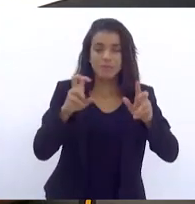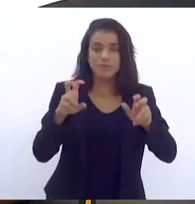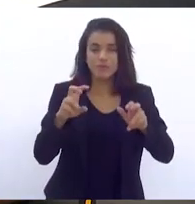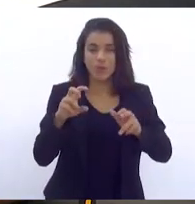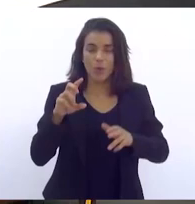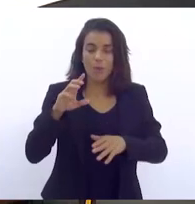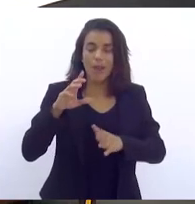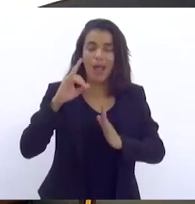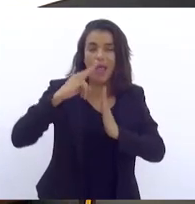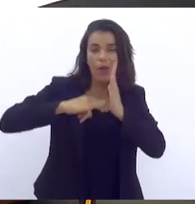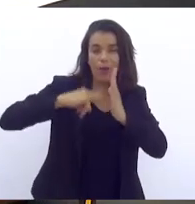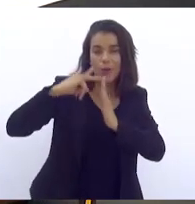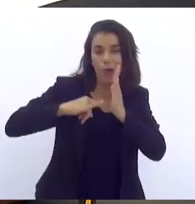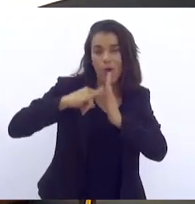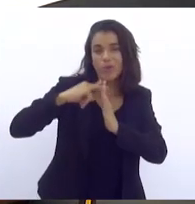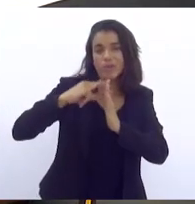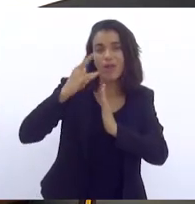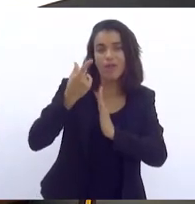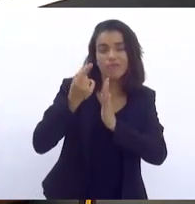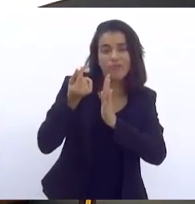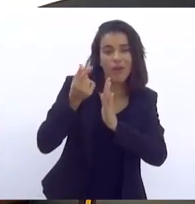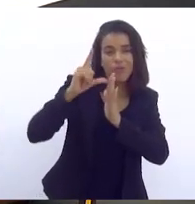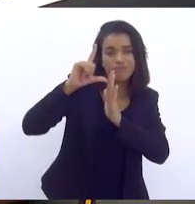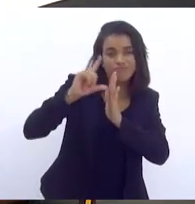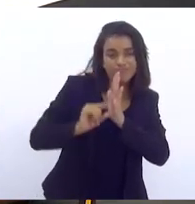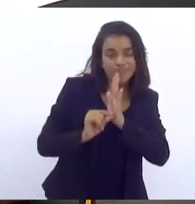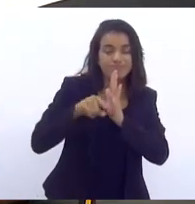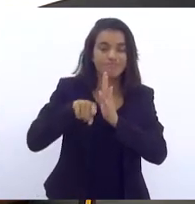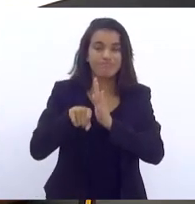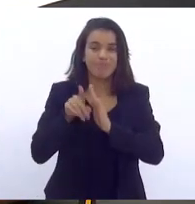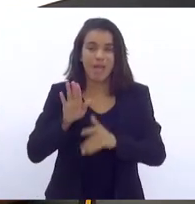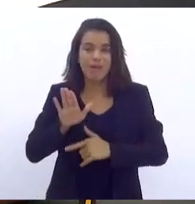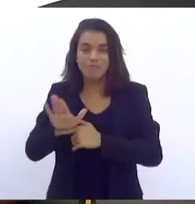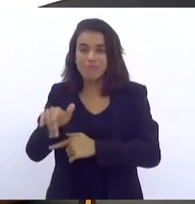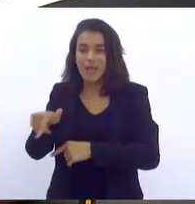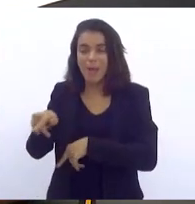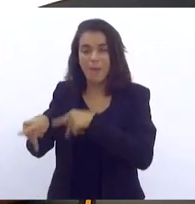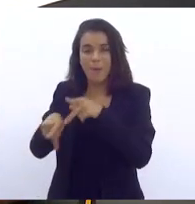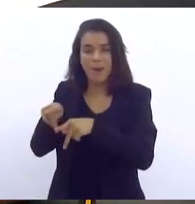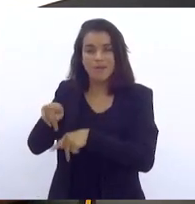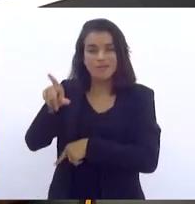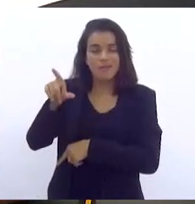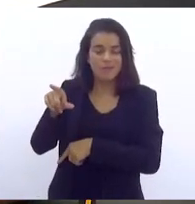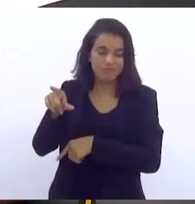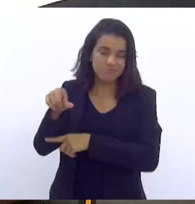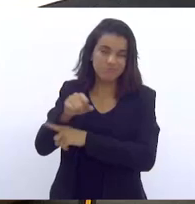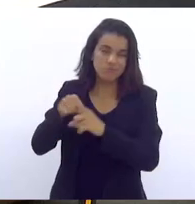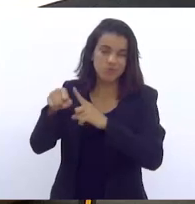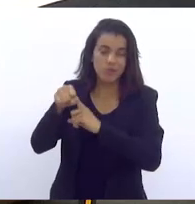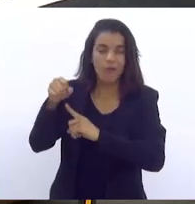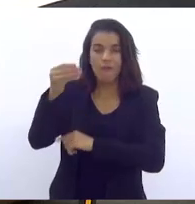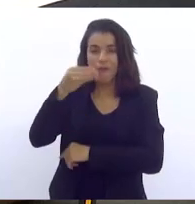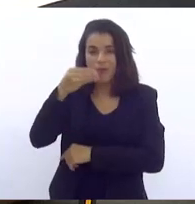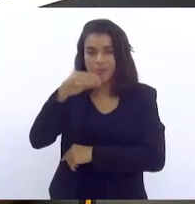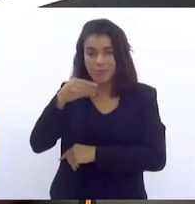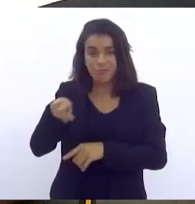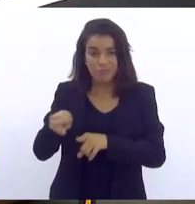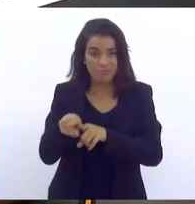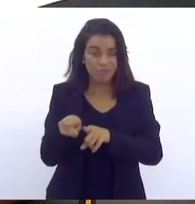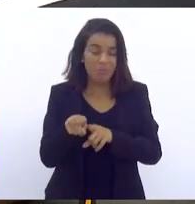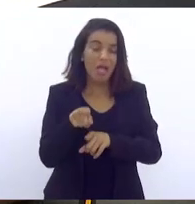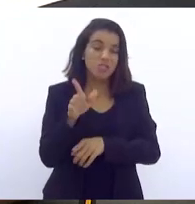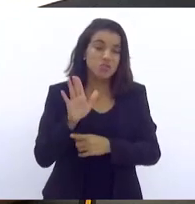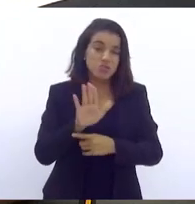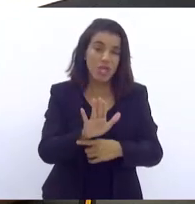importante pra gente caso o BNDS o banco possa produzir essa nota para para uma para eu agilizar a tramitação do projeto aqui na